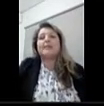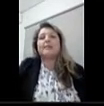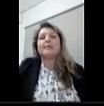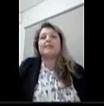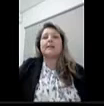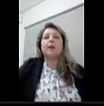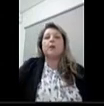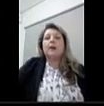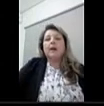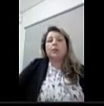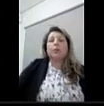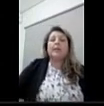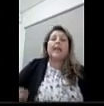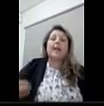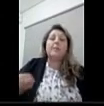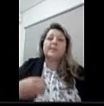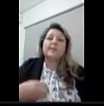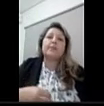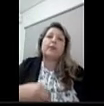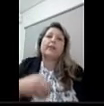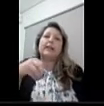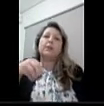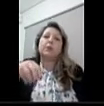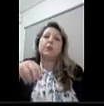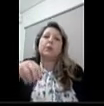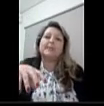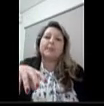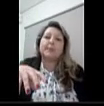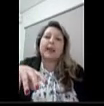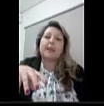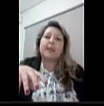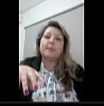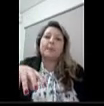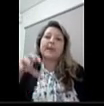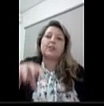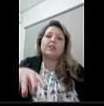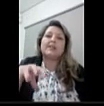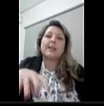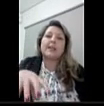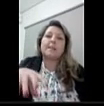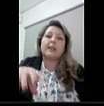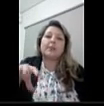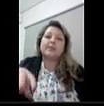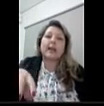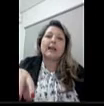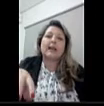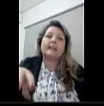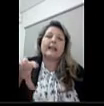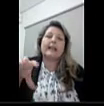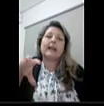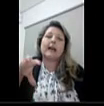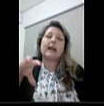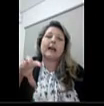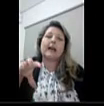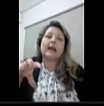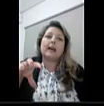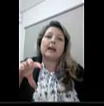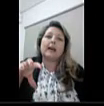conscientização do que é possível aquele aluno participar. A gente sempre buscar, né?